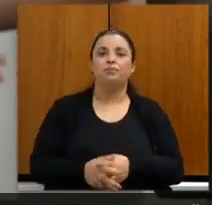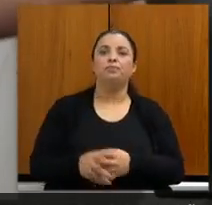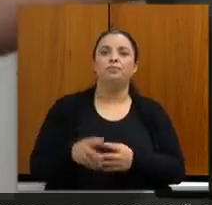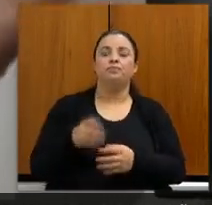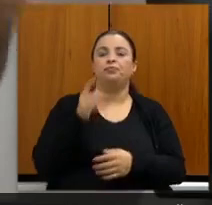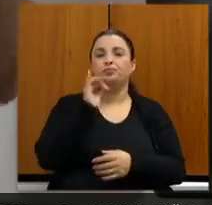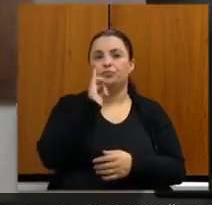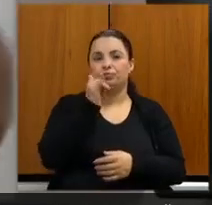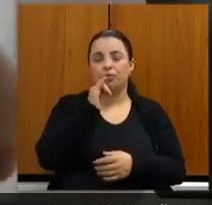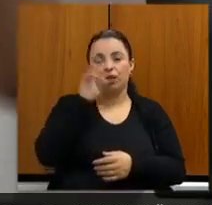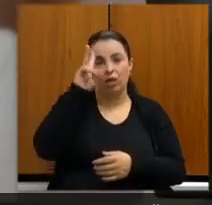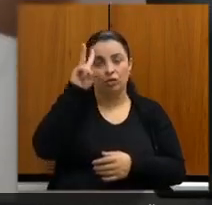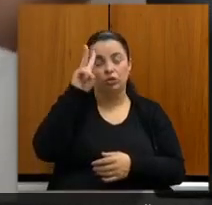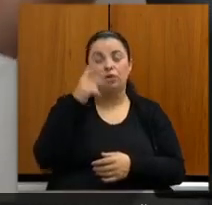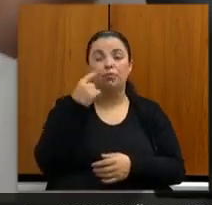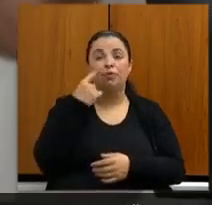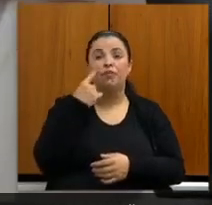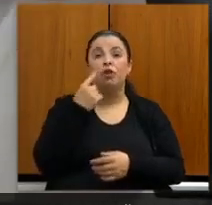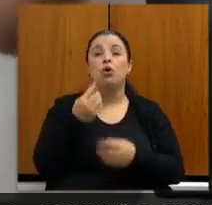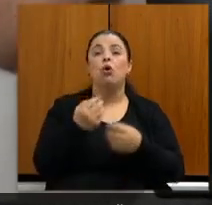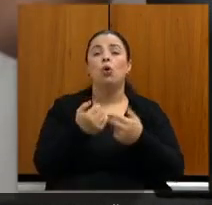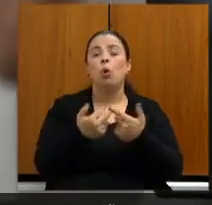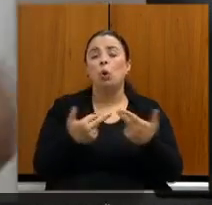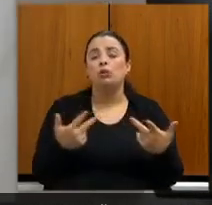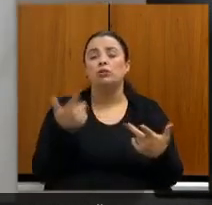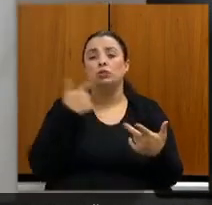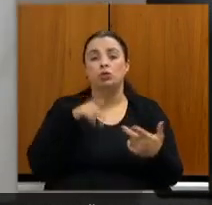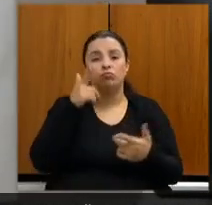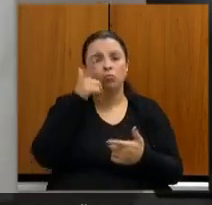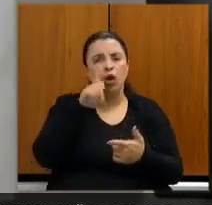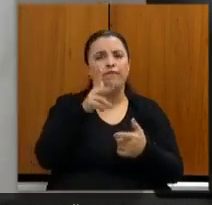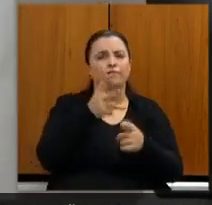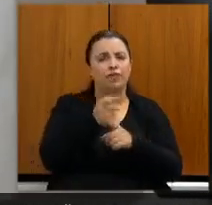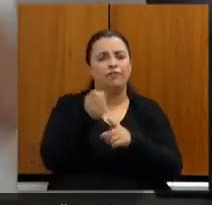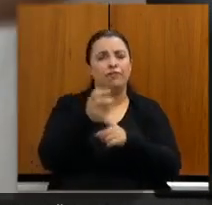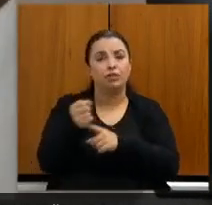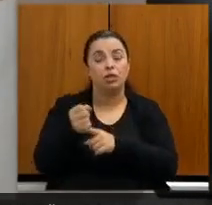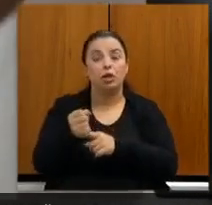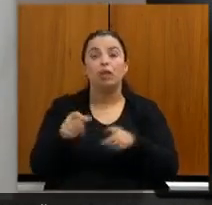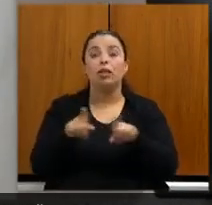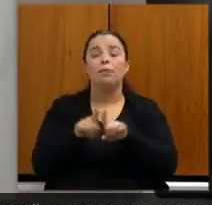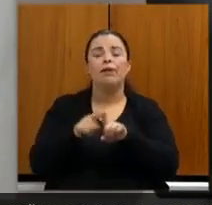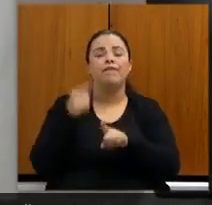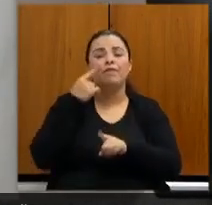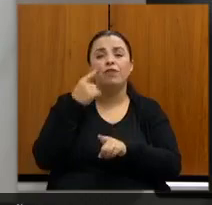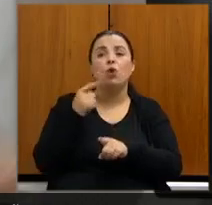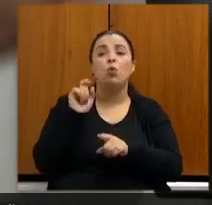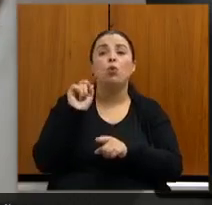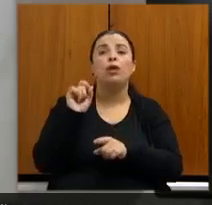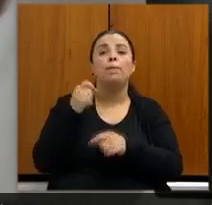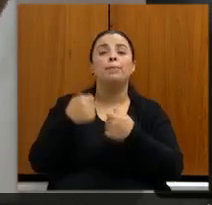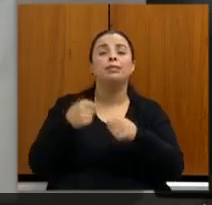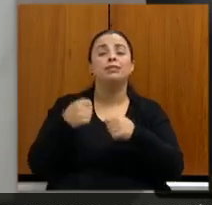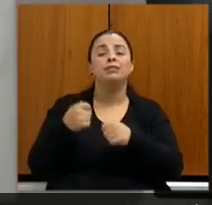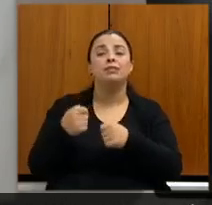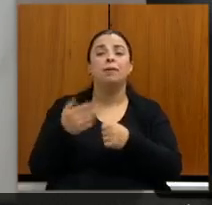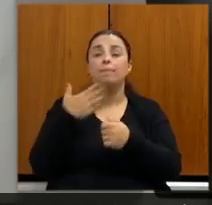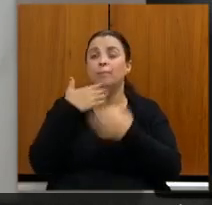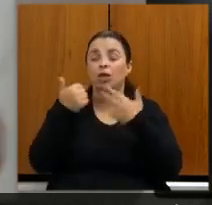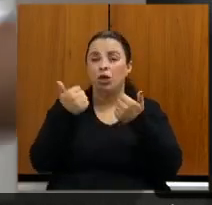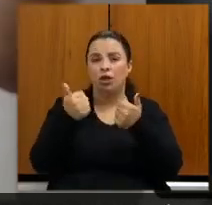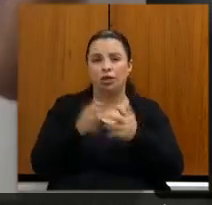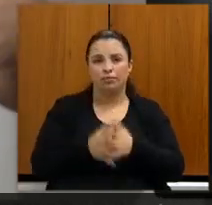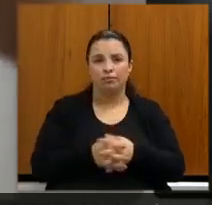na mesa de negociação e o que é que precisa melhorar e potencializar depois do ano de 2010